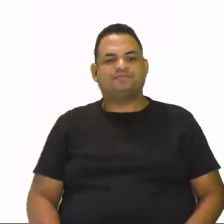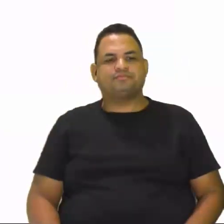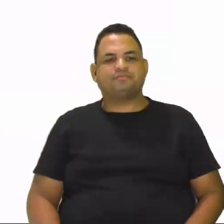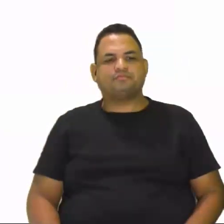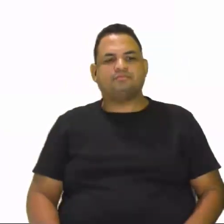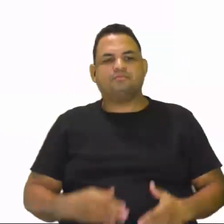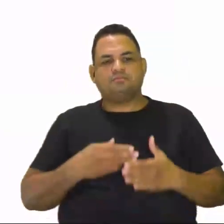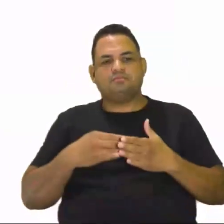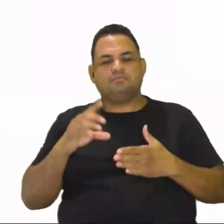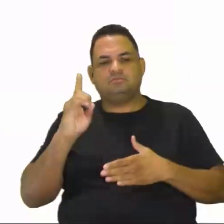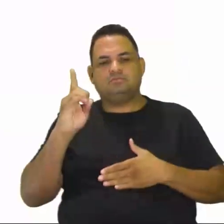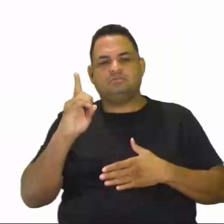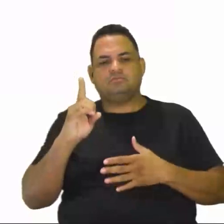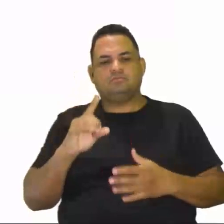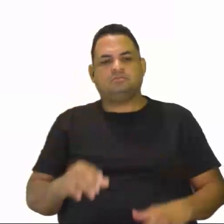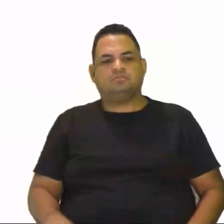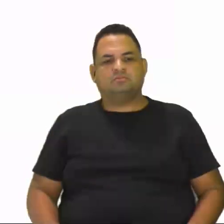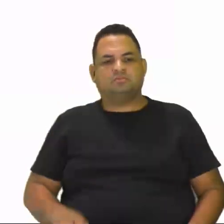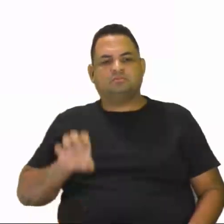também.